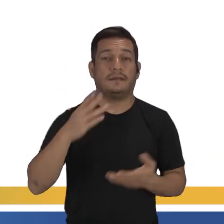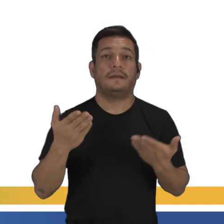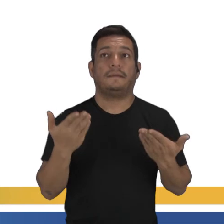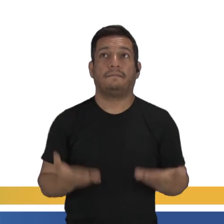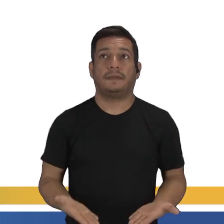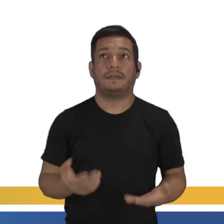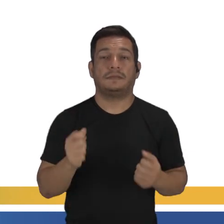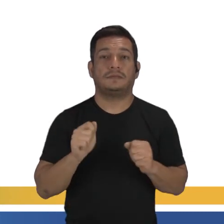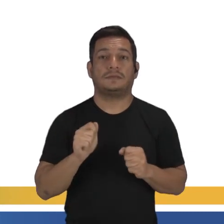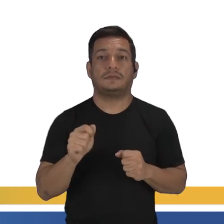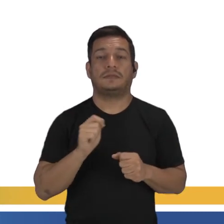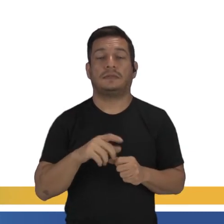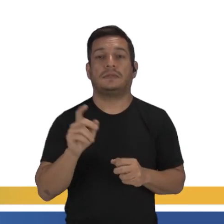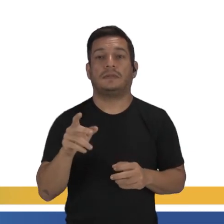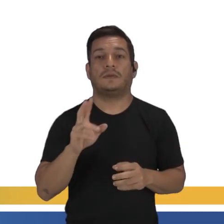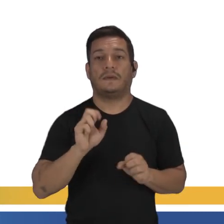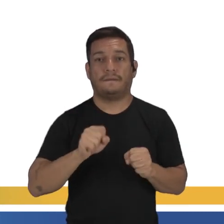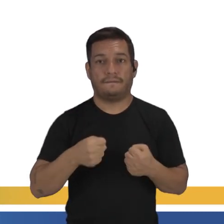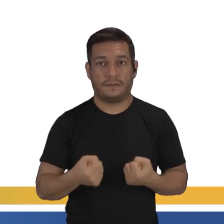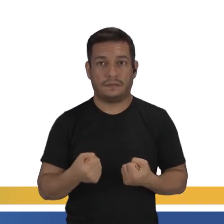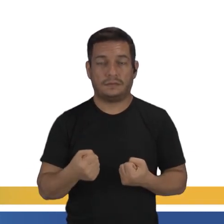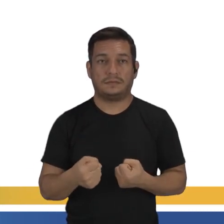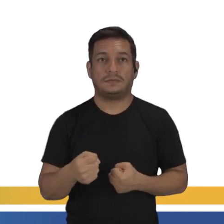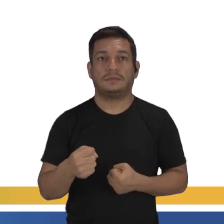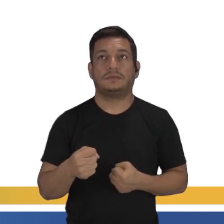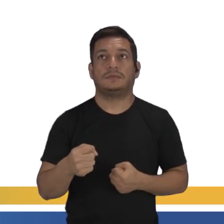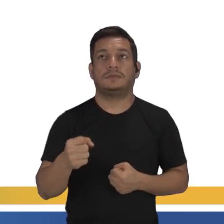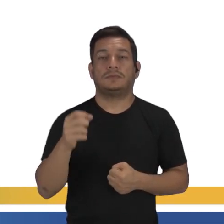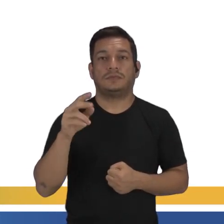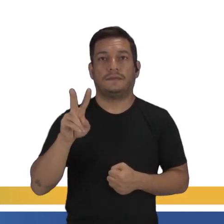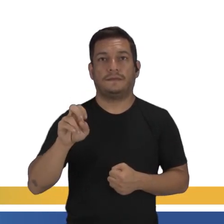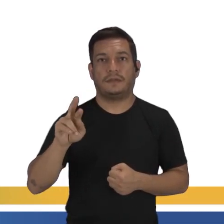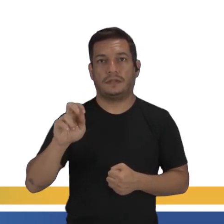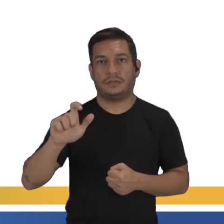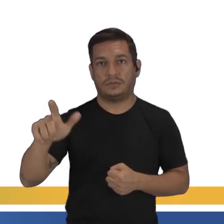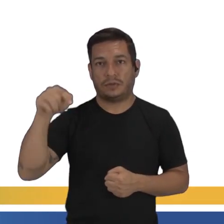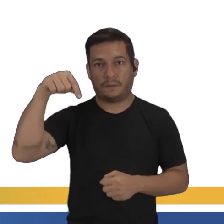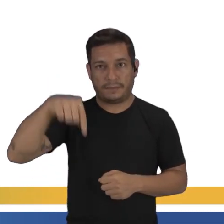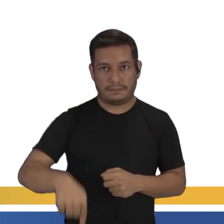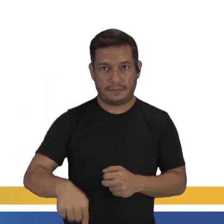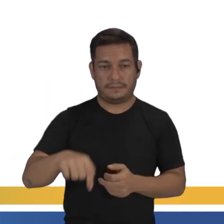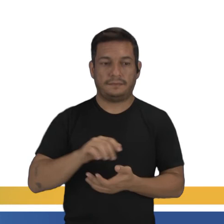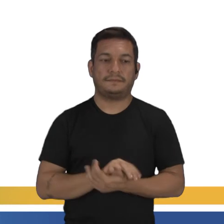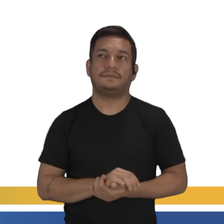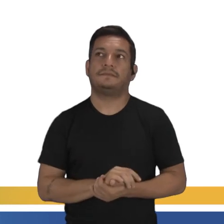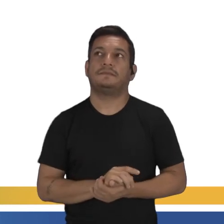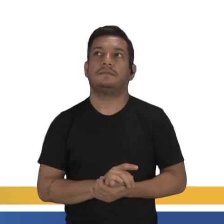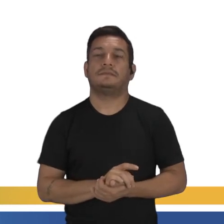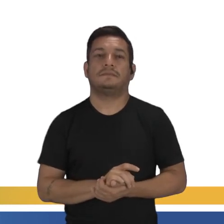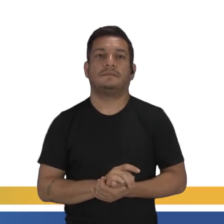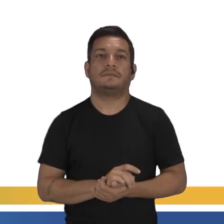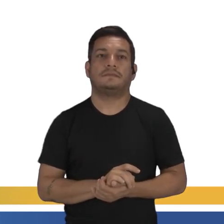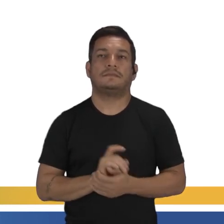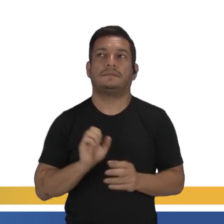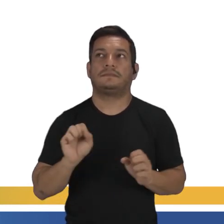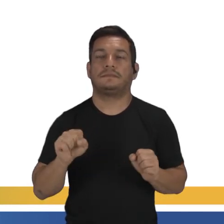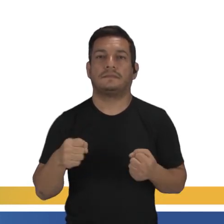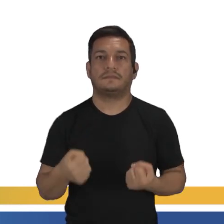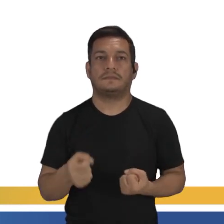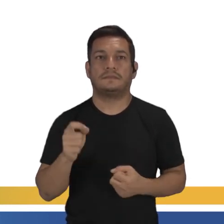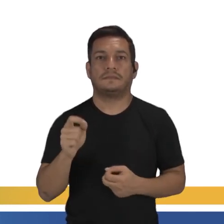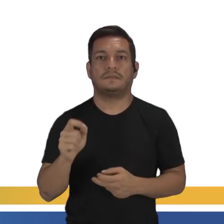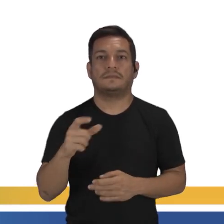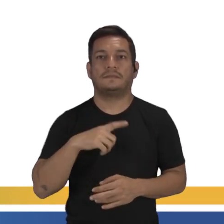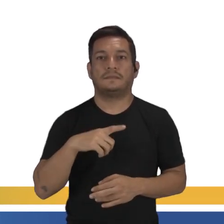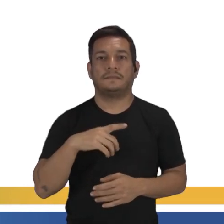uma força resultante gravitacional de direção vertical, sentido para baixo. Já as forças